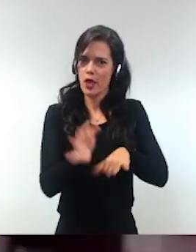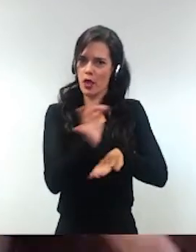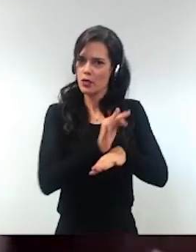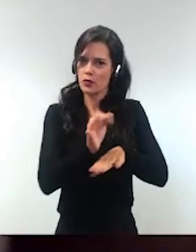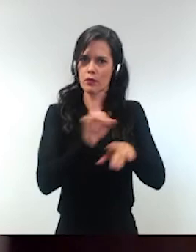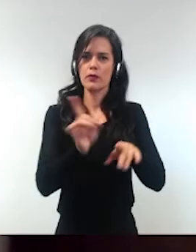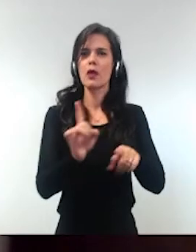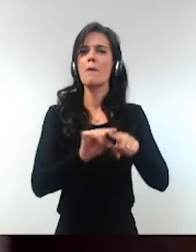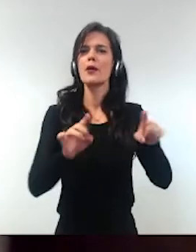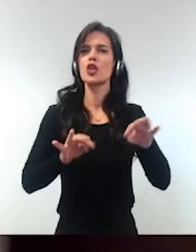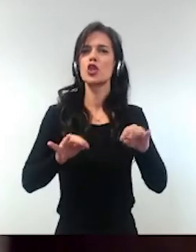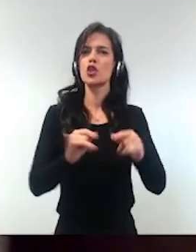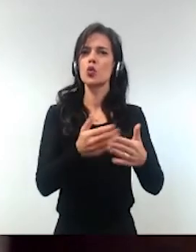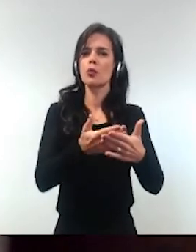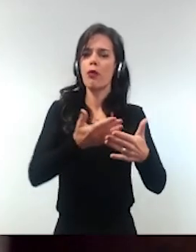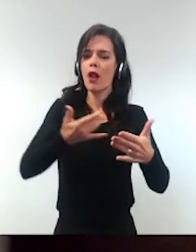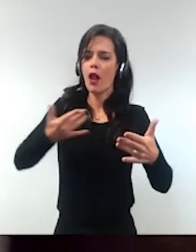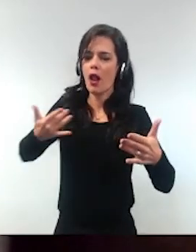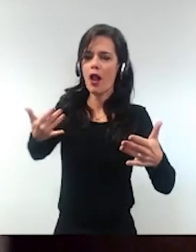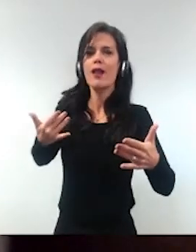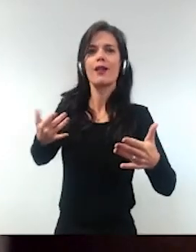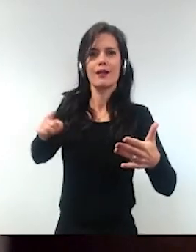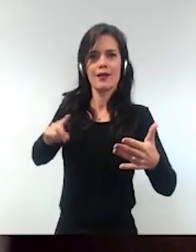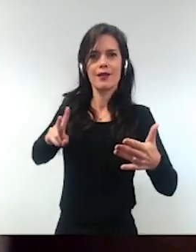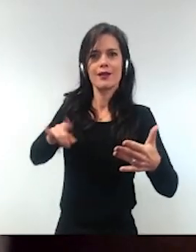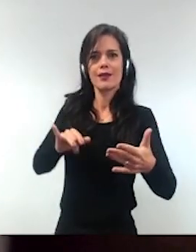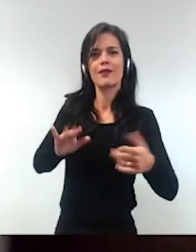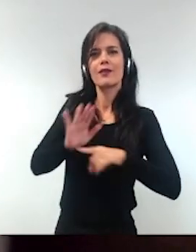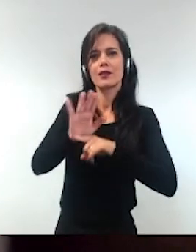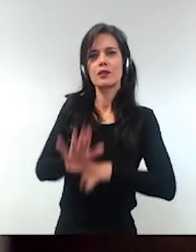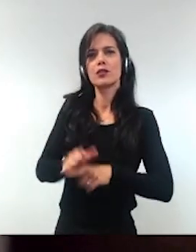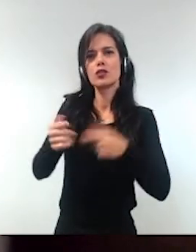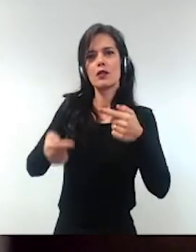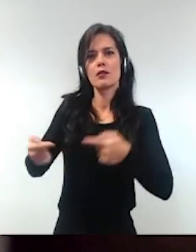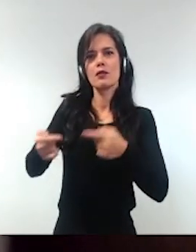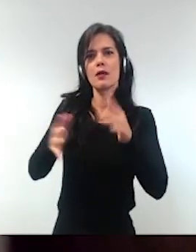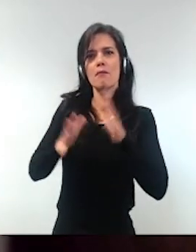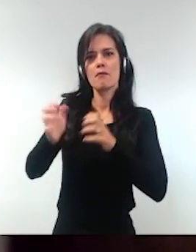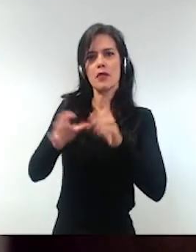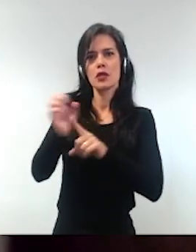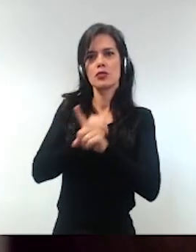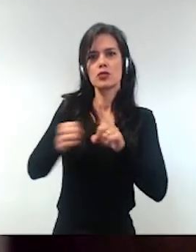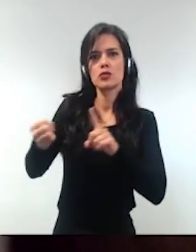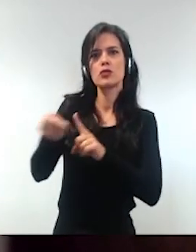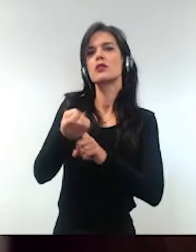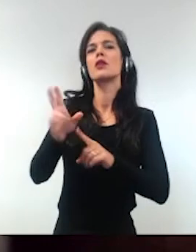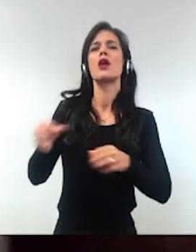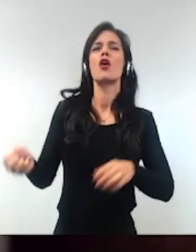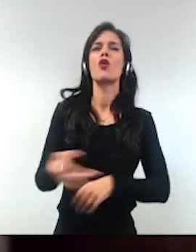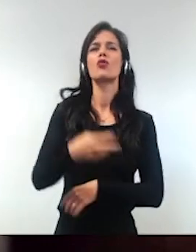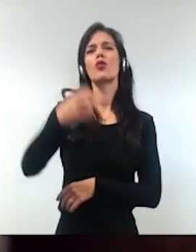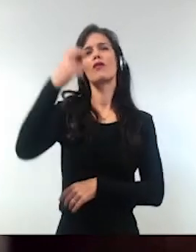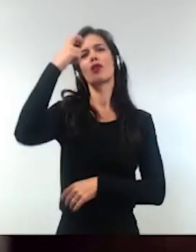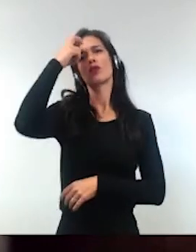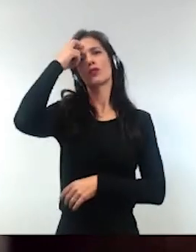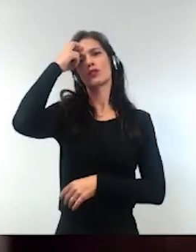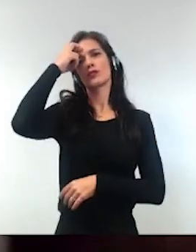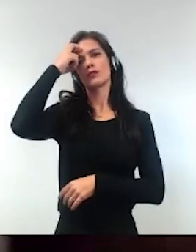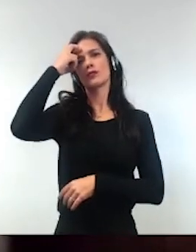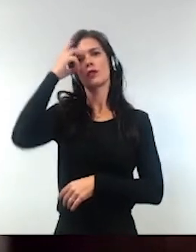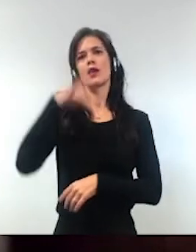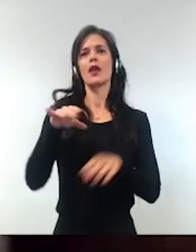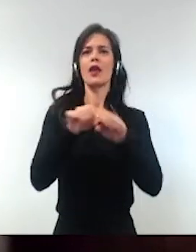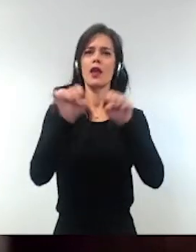mecanismos anteriores que resolvem os conflitos sociais. Então, essa nova cultura, essa educação do